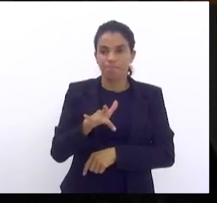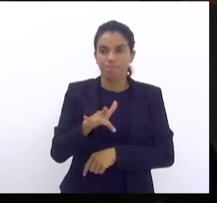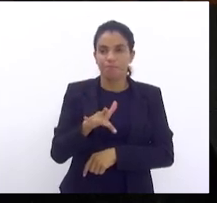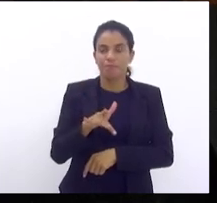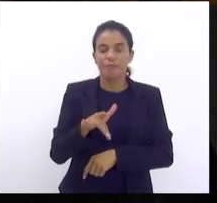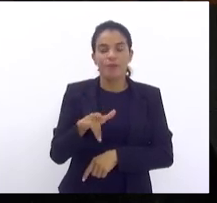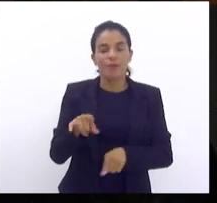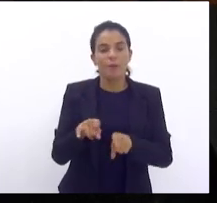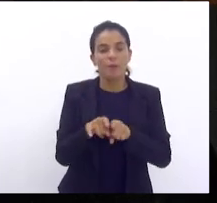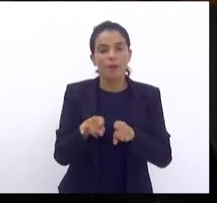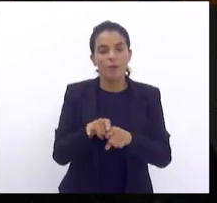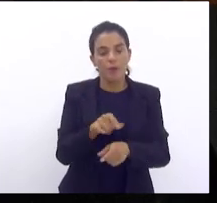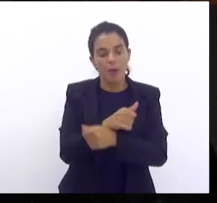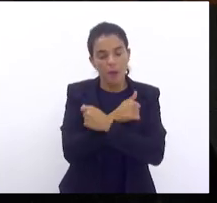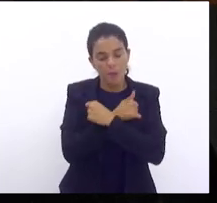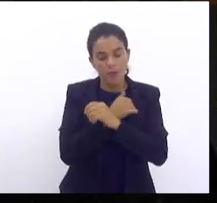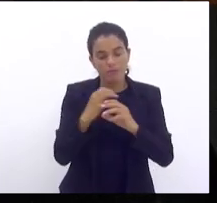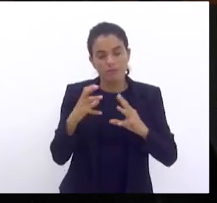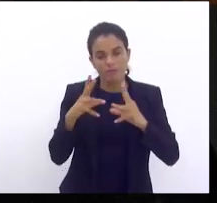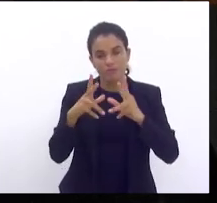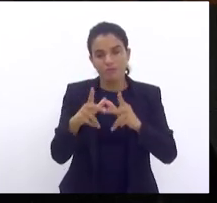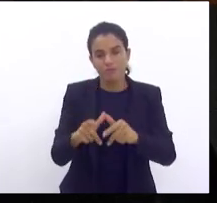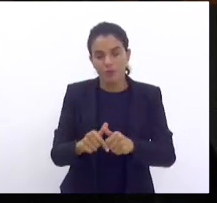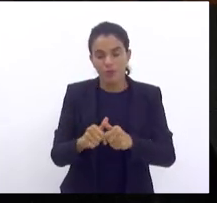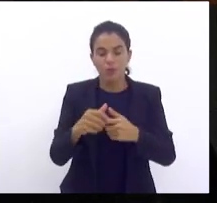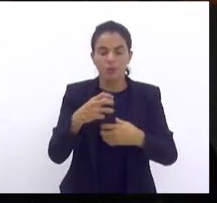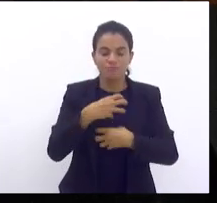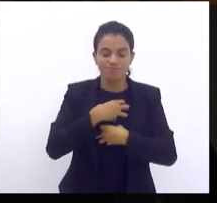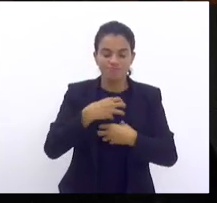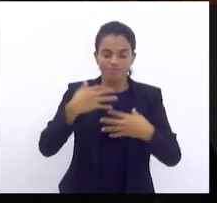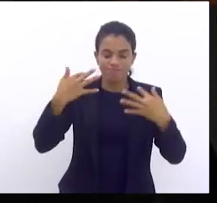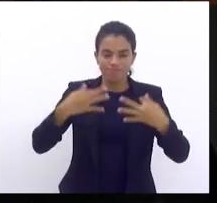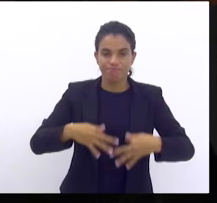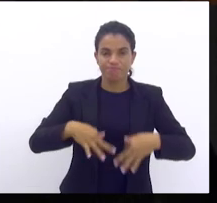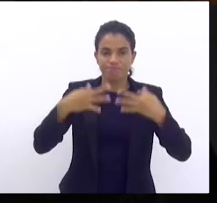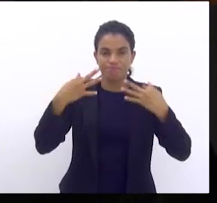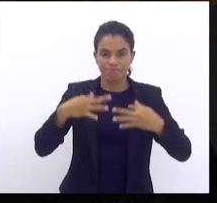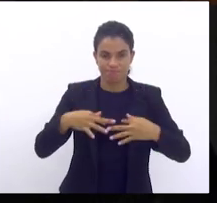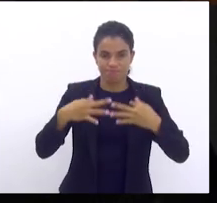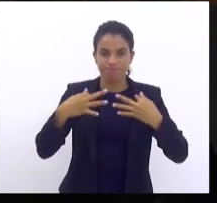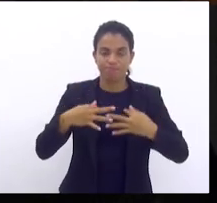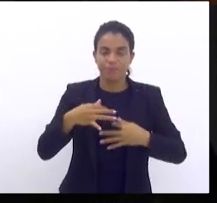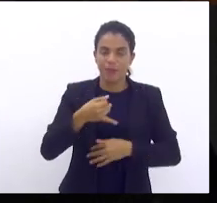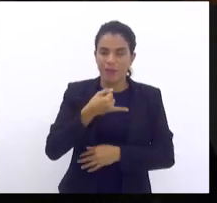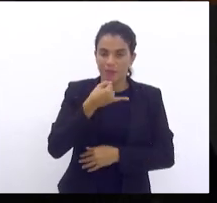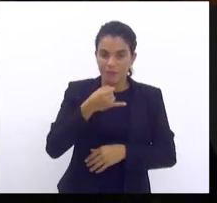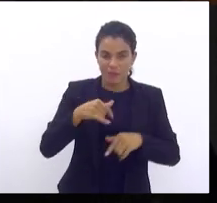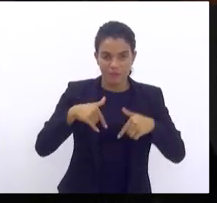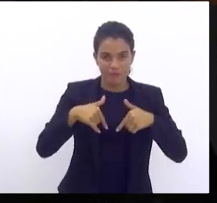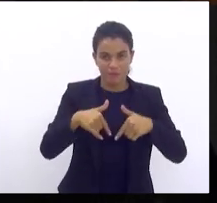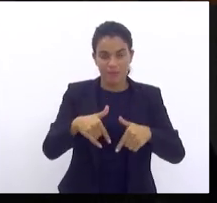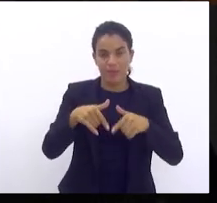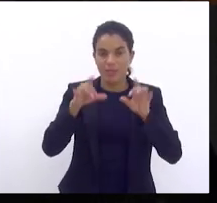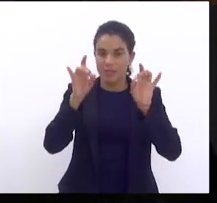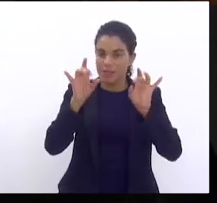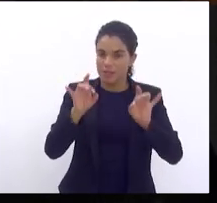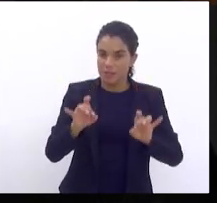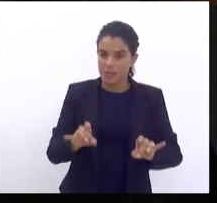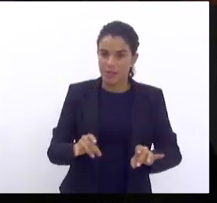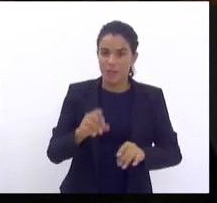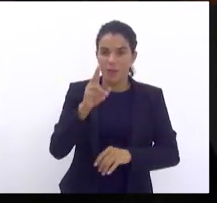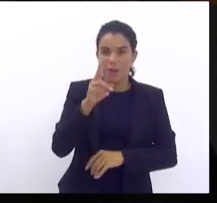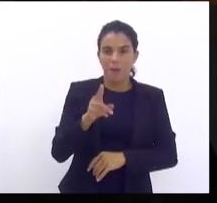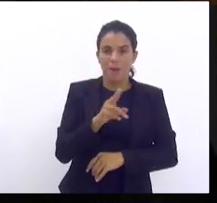um abraço para todos aqueles que ficaram ofendidos eh pela lamentável atitude em especial ao padre